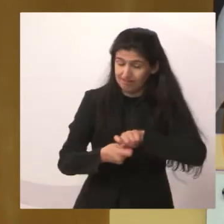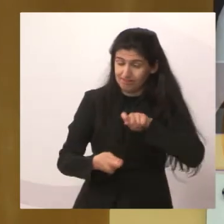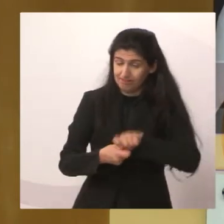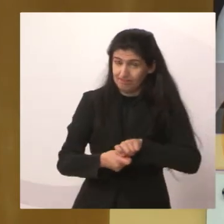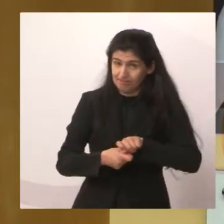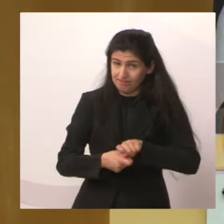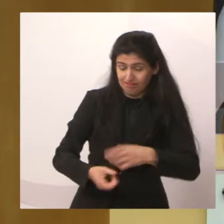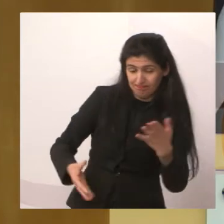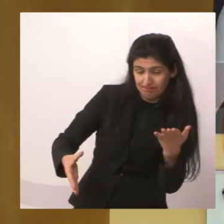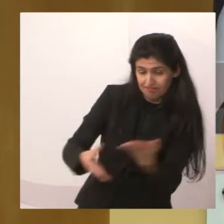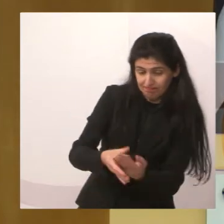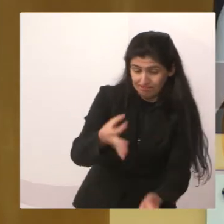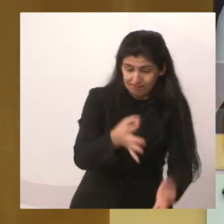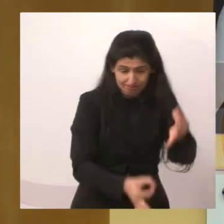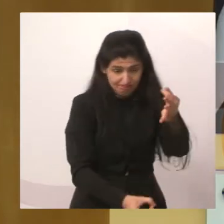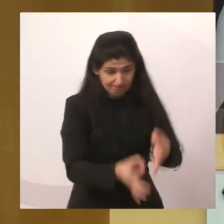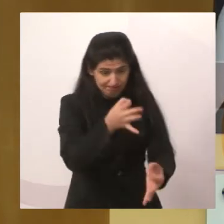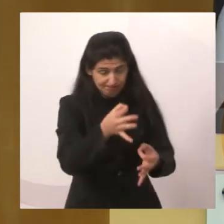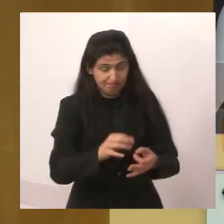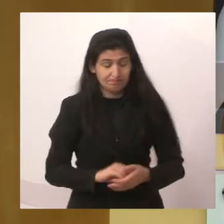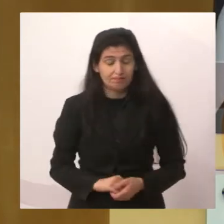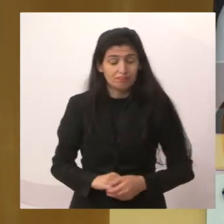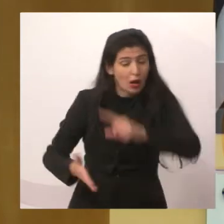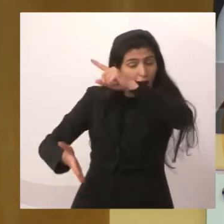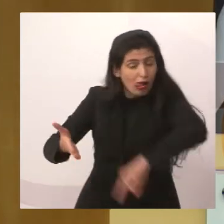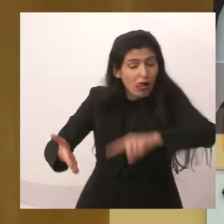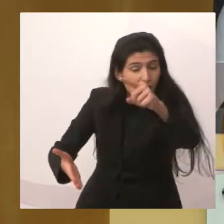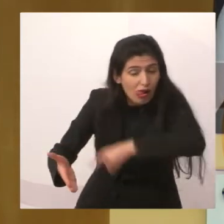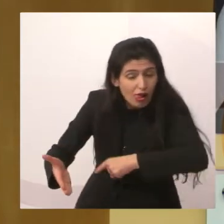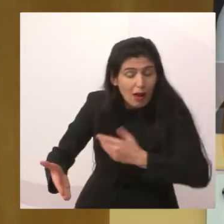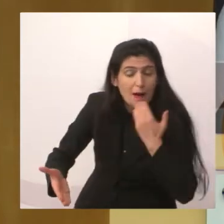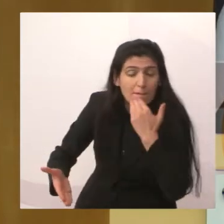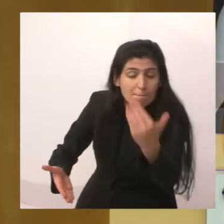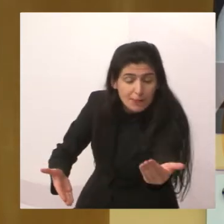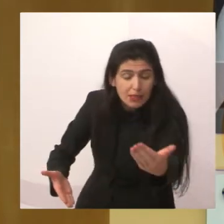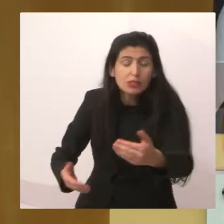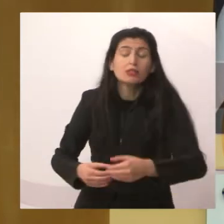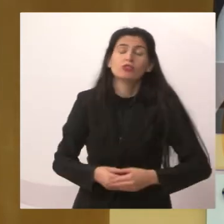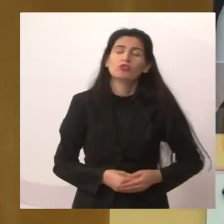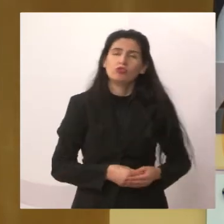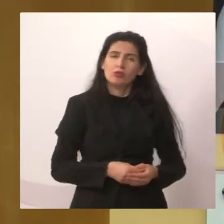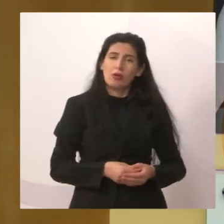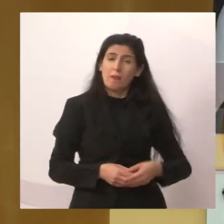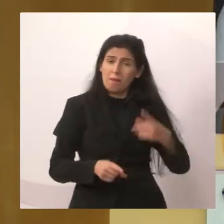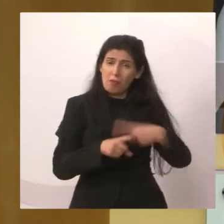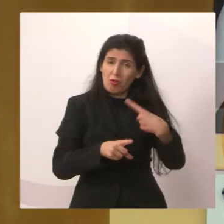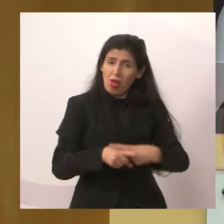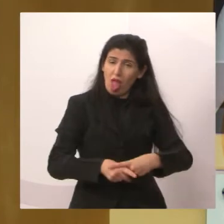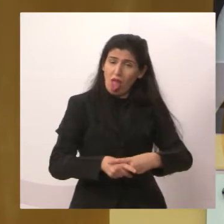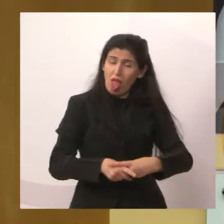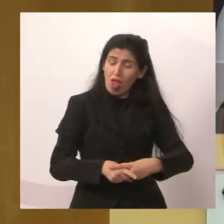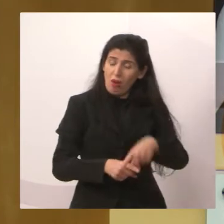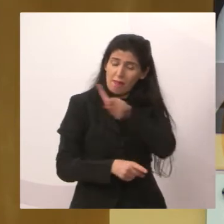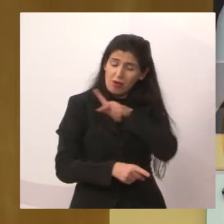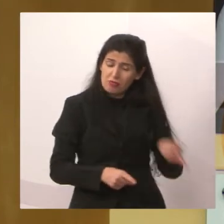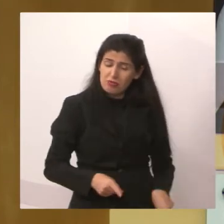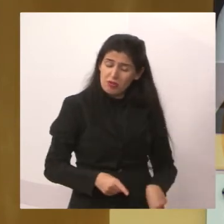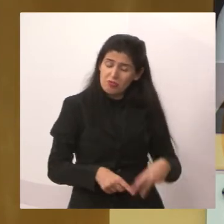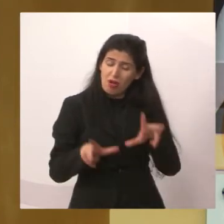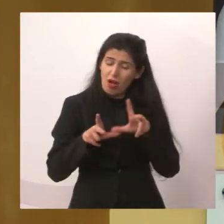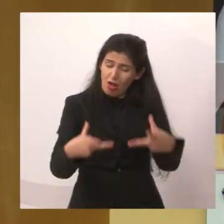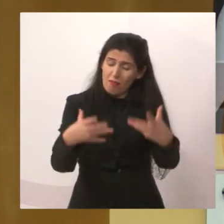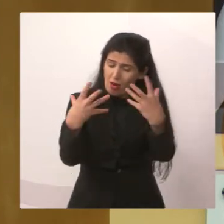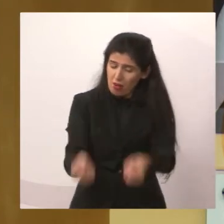na Justiça pedindo a anulação dessa deliberação feita pelo presidente da Câmara e terem suas